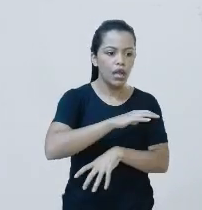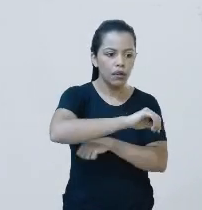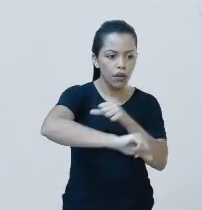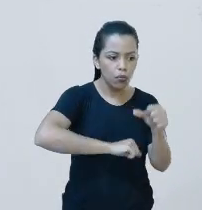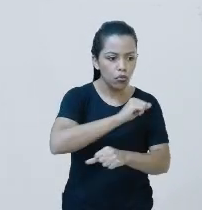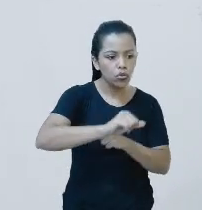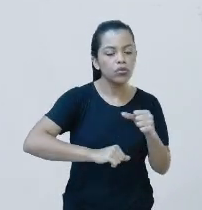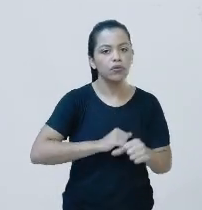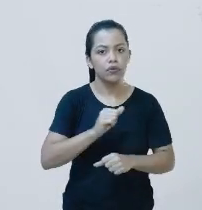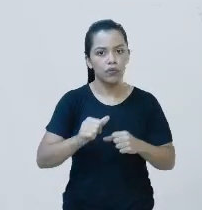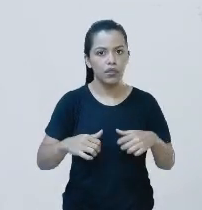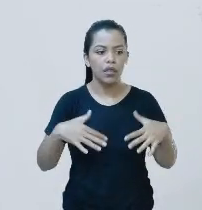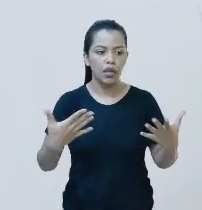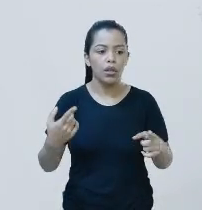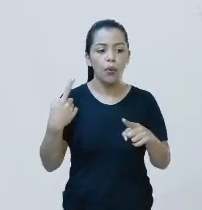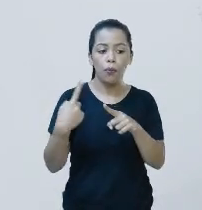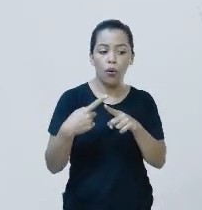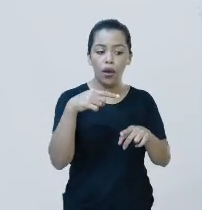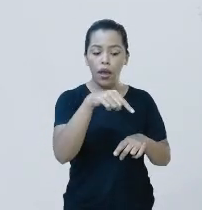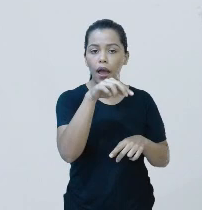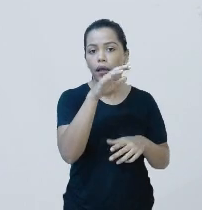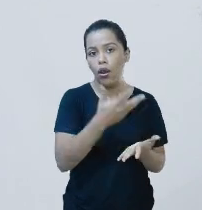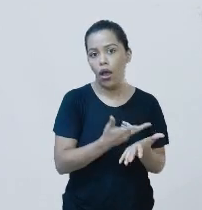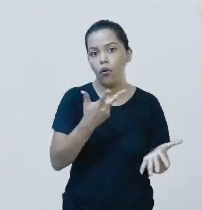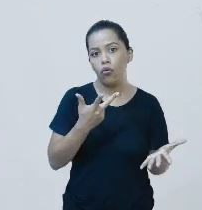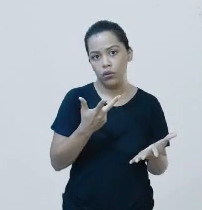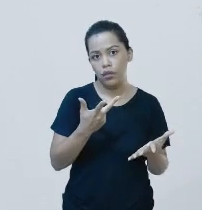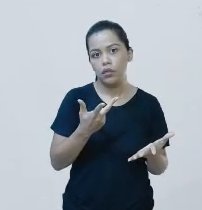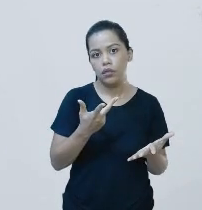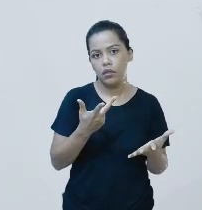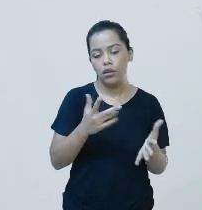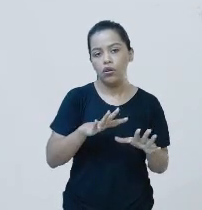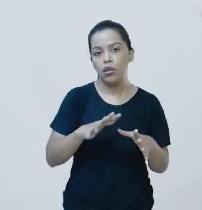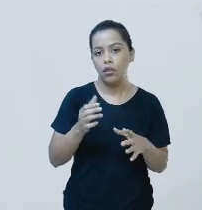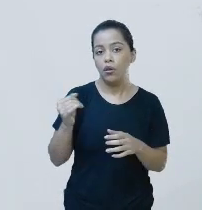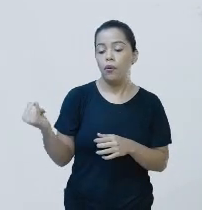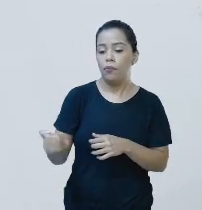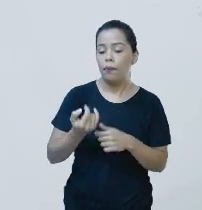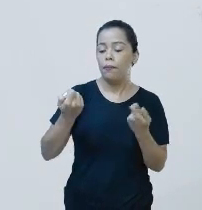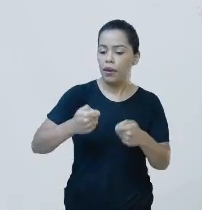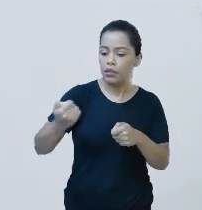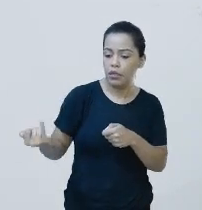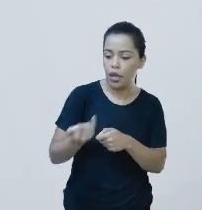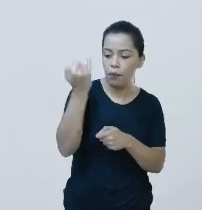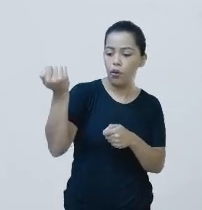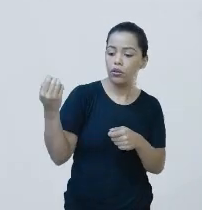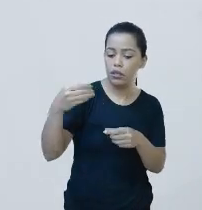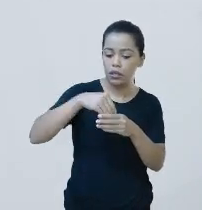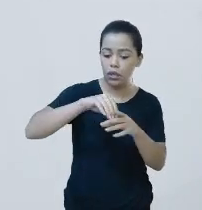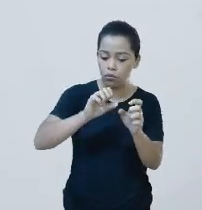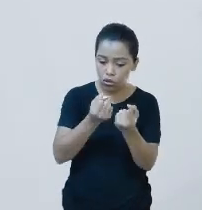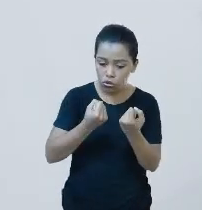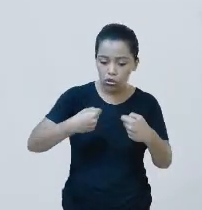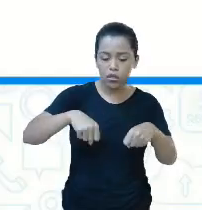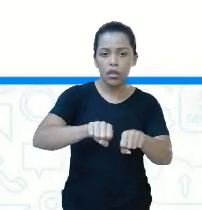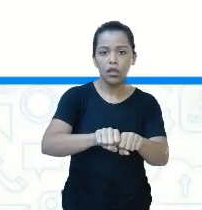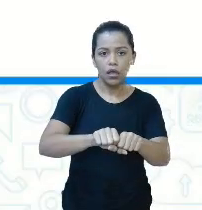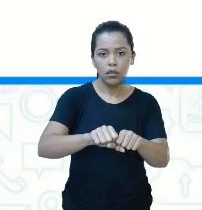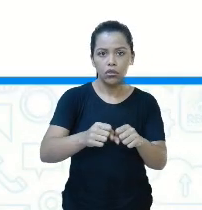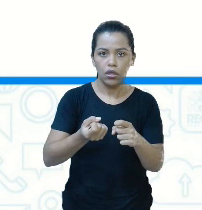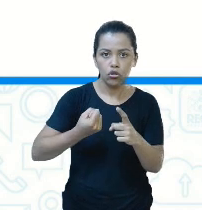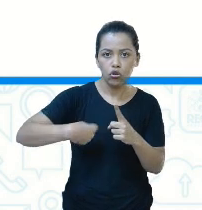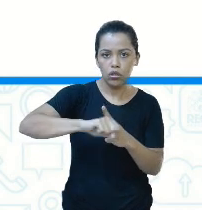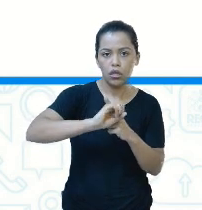evento. Então, tem que ser uma coisa do dia a dia, mas que seja relevante para as pessoas. Pode-se